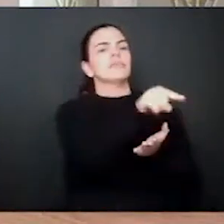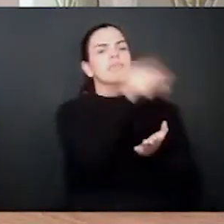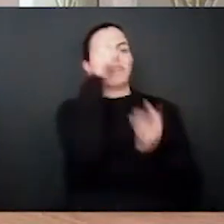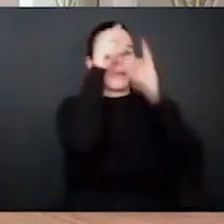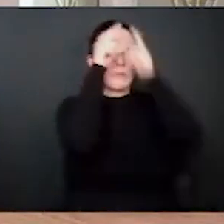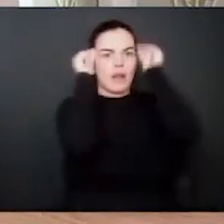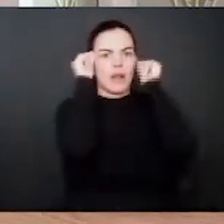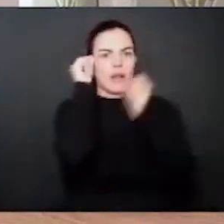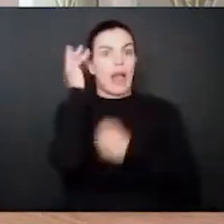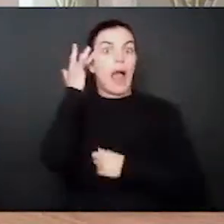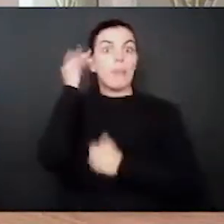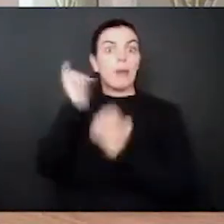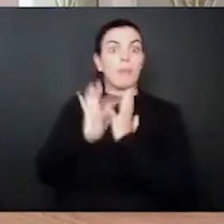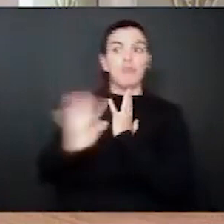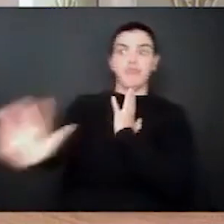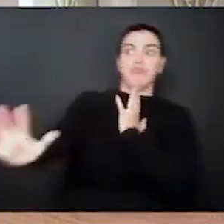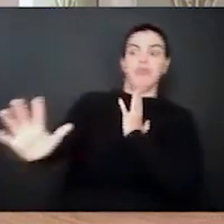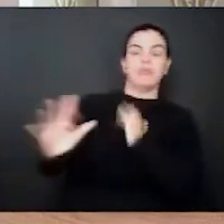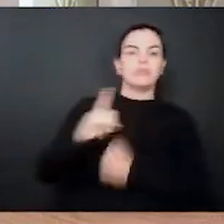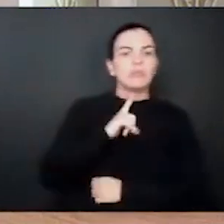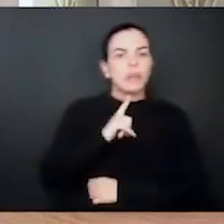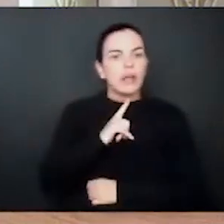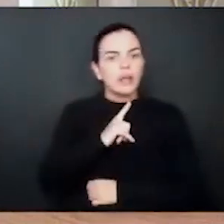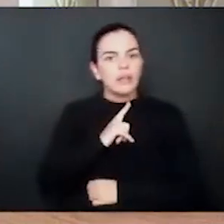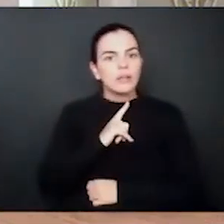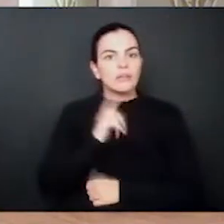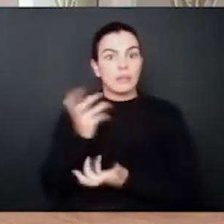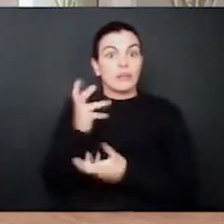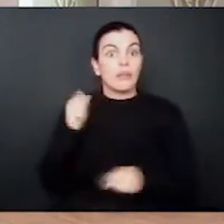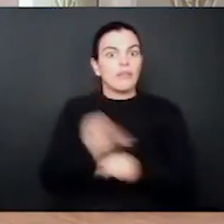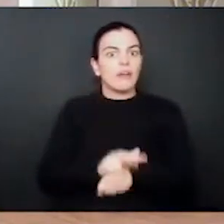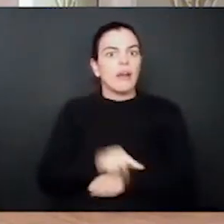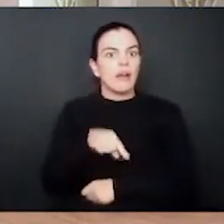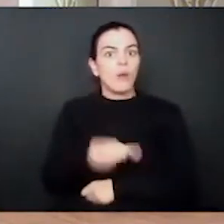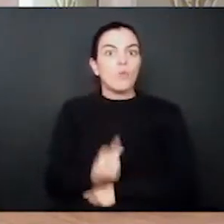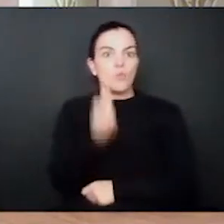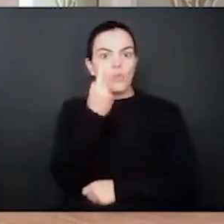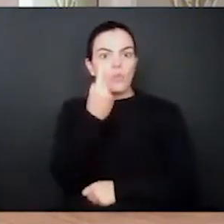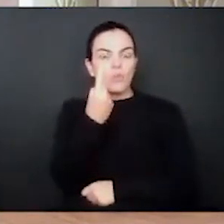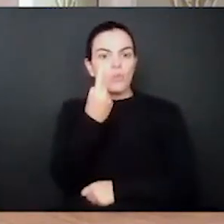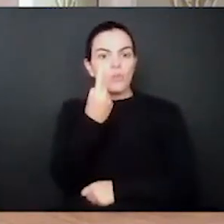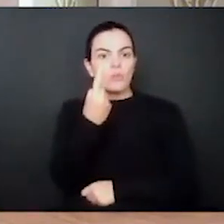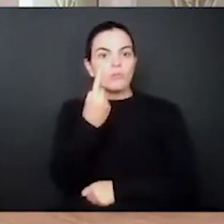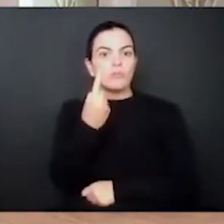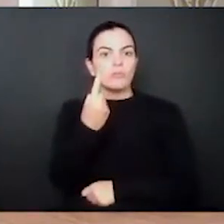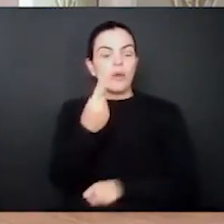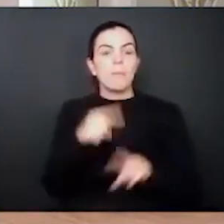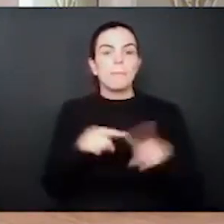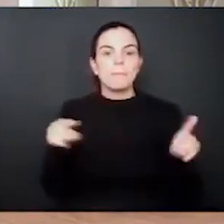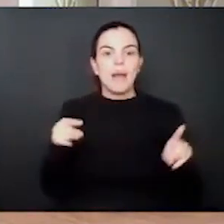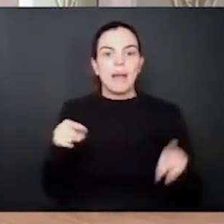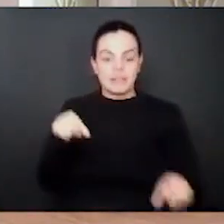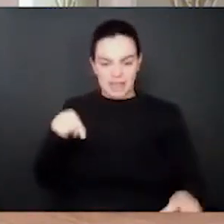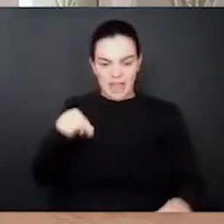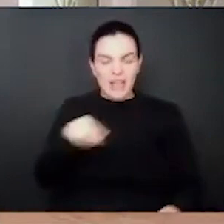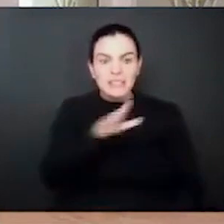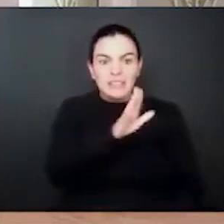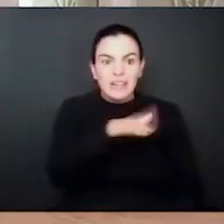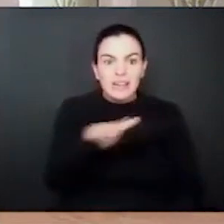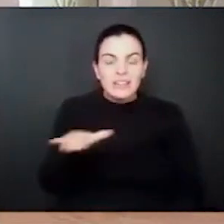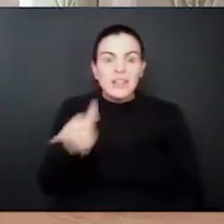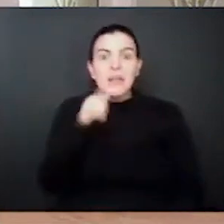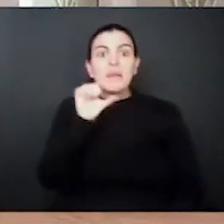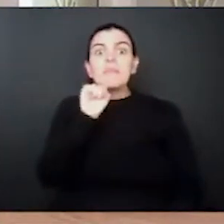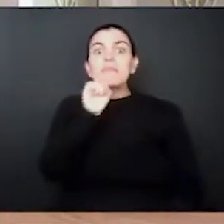A universidade fez a faculdade dela. Agora, essa primeira infância, tem muitas mães que estão na fila da